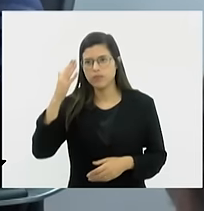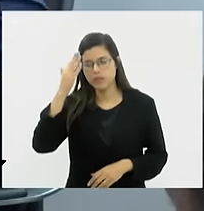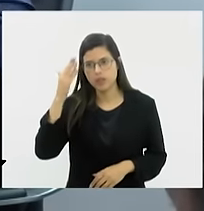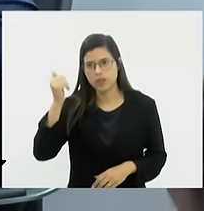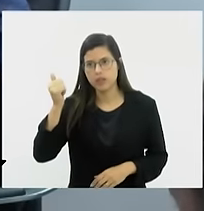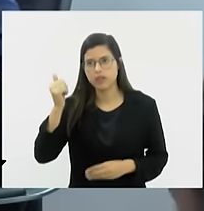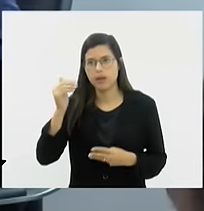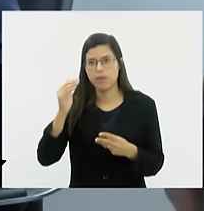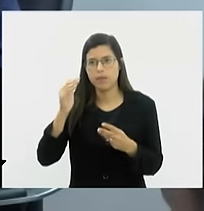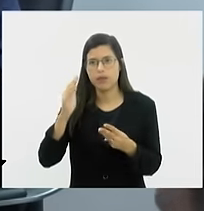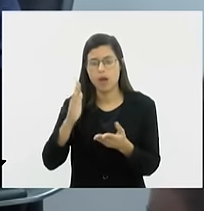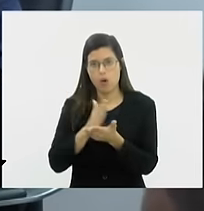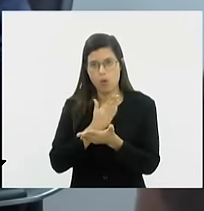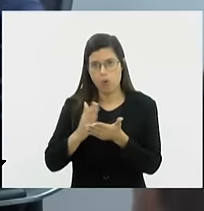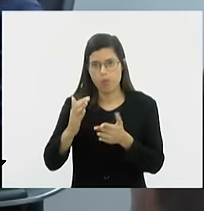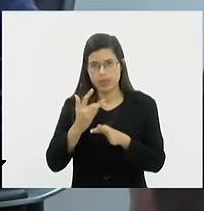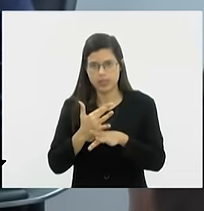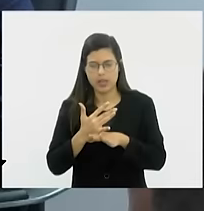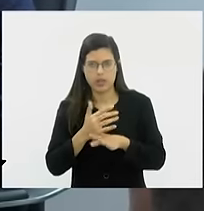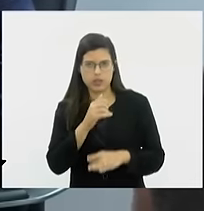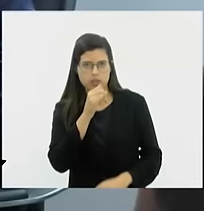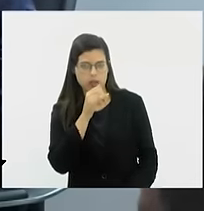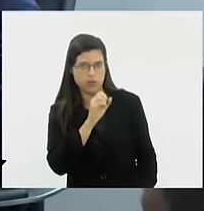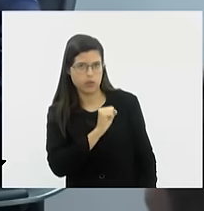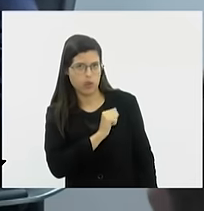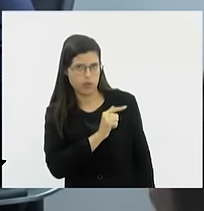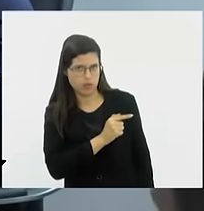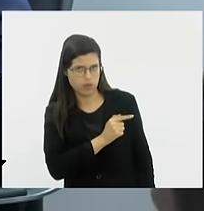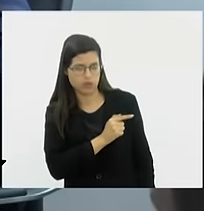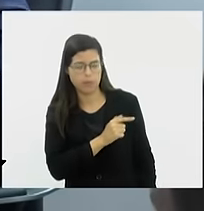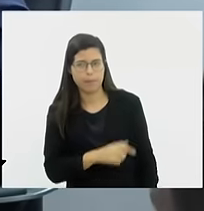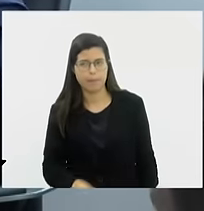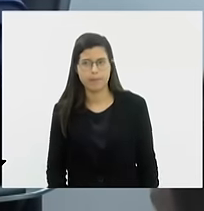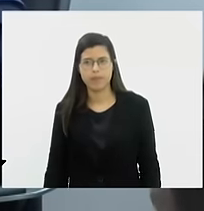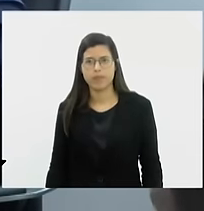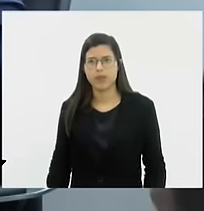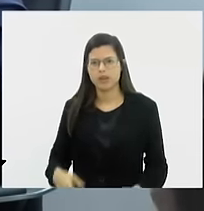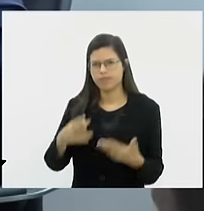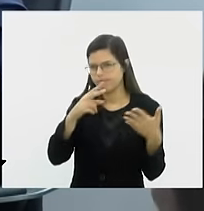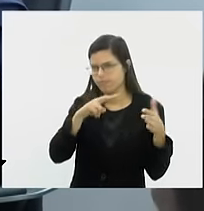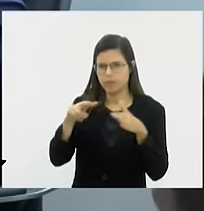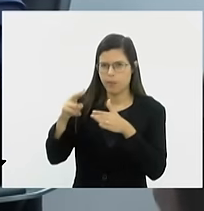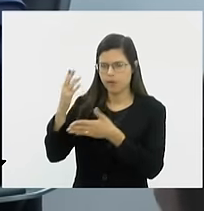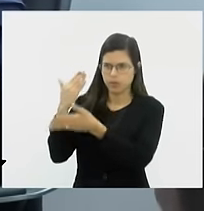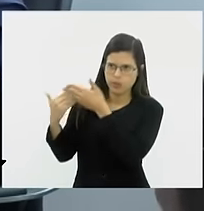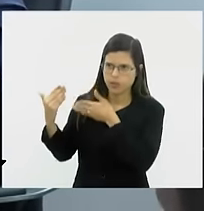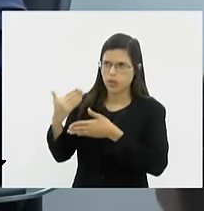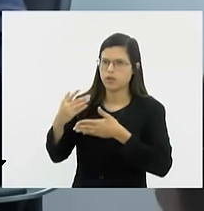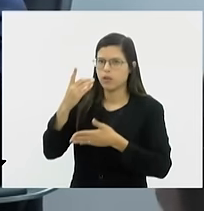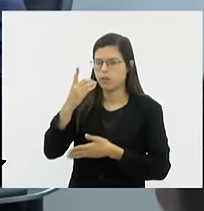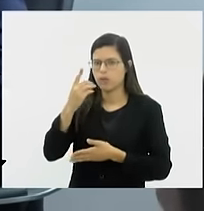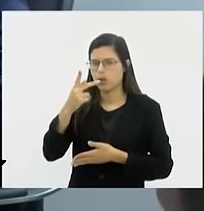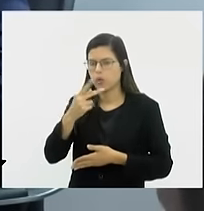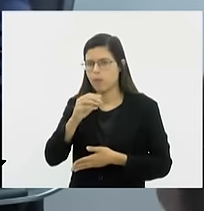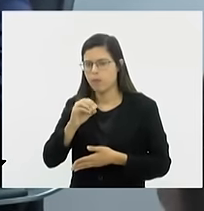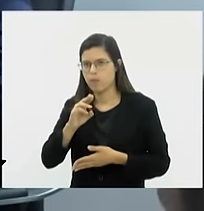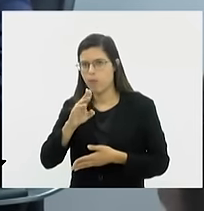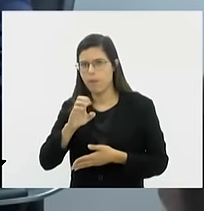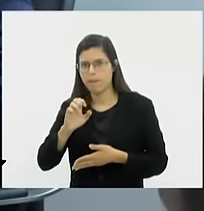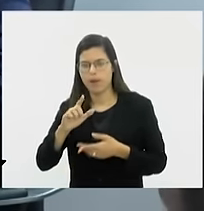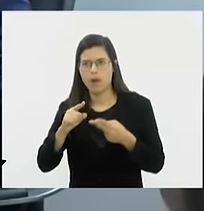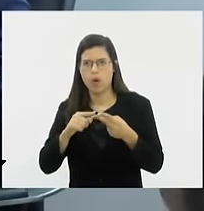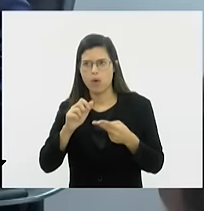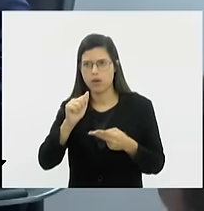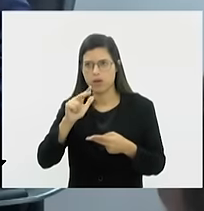em algumas cidades, eu dou o exemplo de São Gonçalo, onde, há algumas semanas atrás, estive com o deputado Poubel, deputado Alan Lopes,